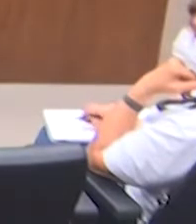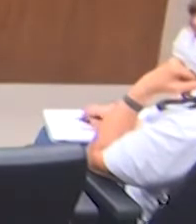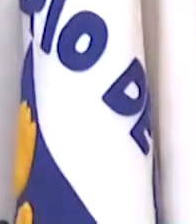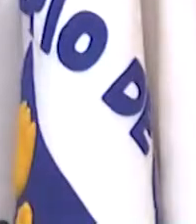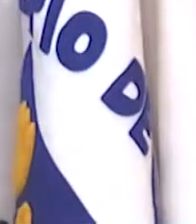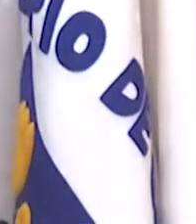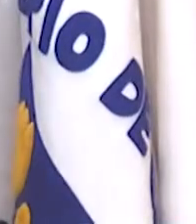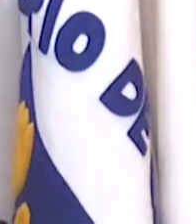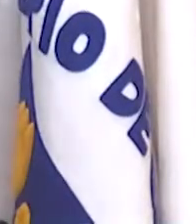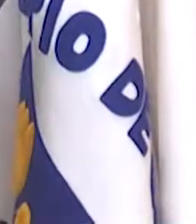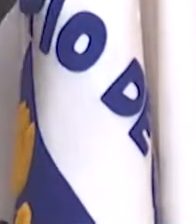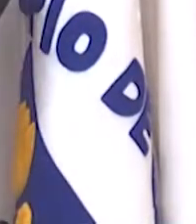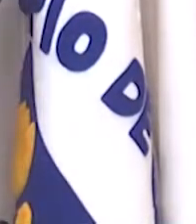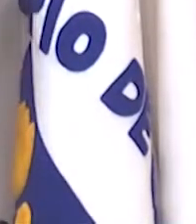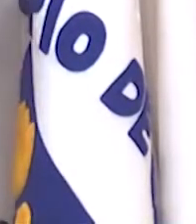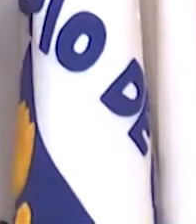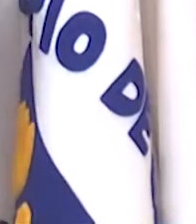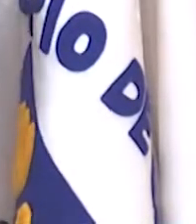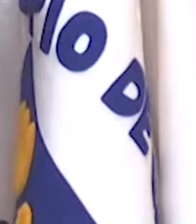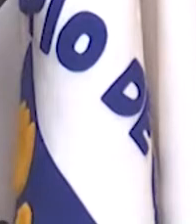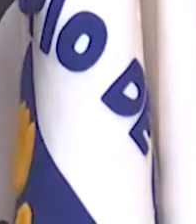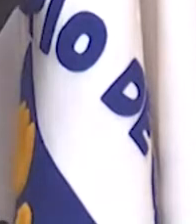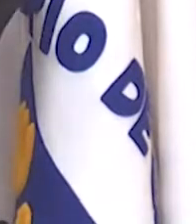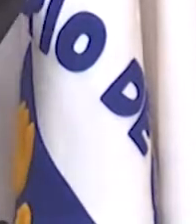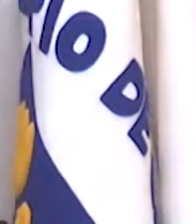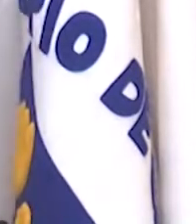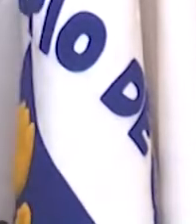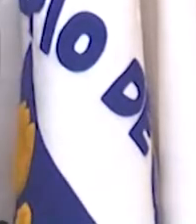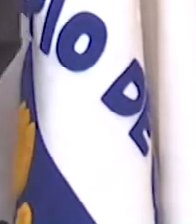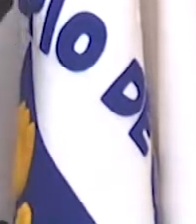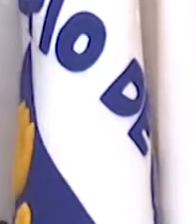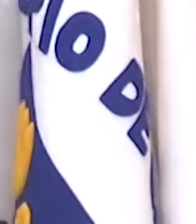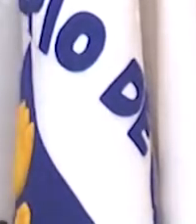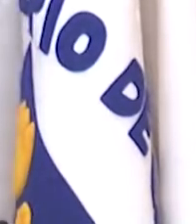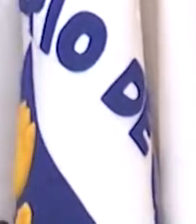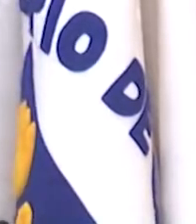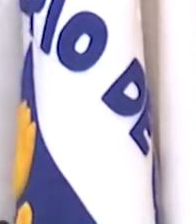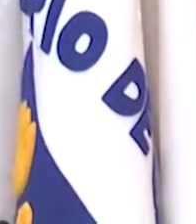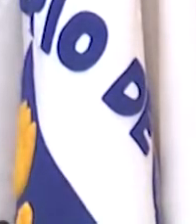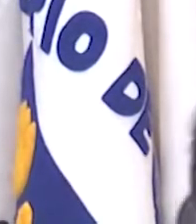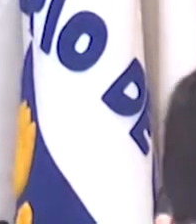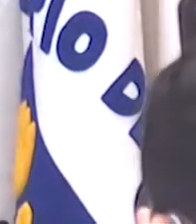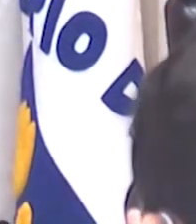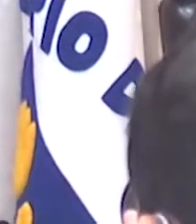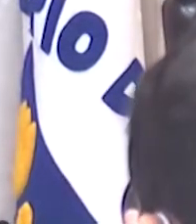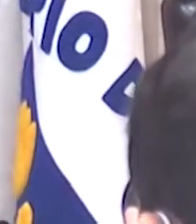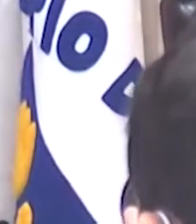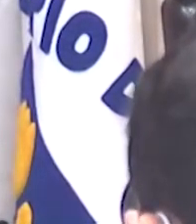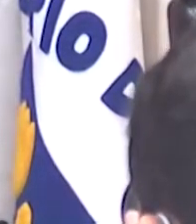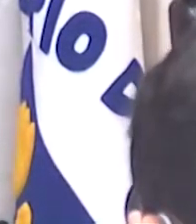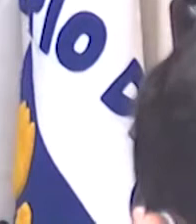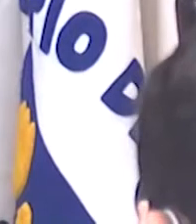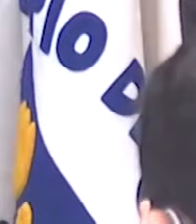Guida, o Paulo Bufo, Gustavo Pita, Mariano. E parabenizar